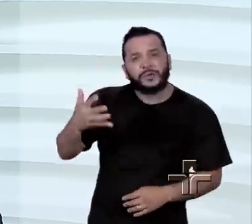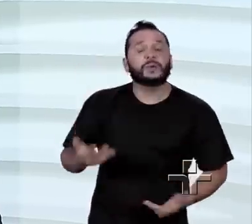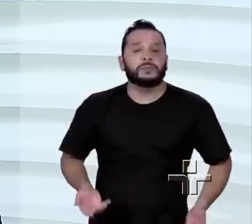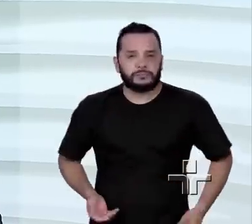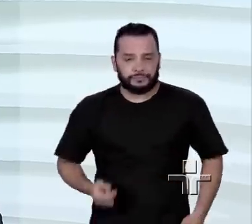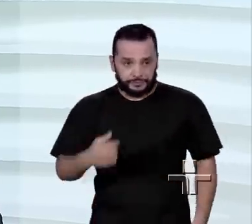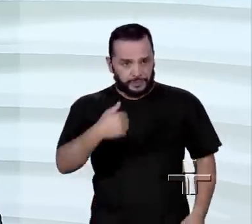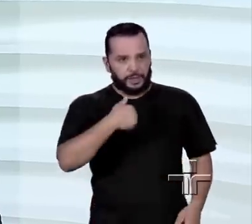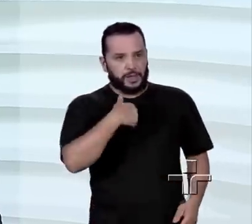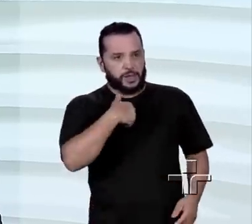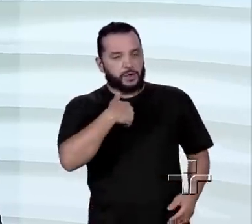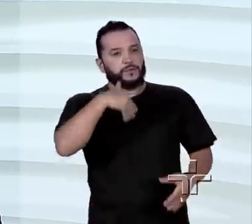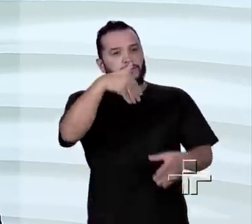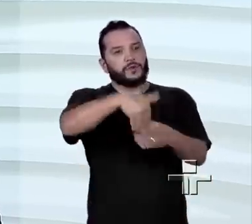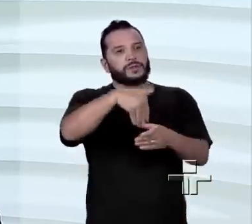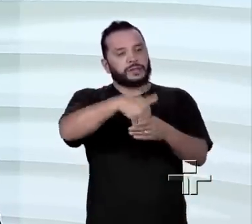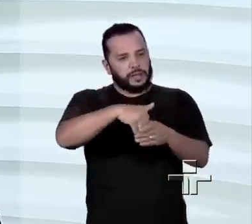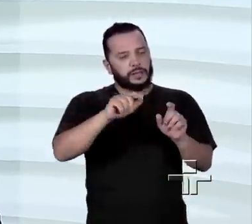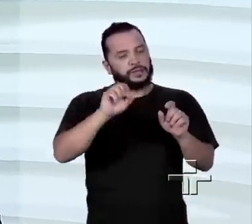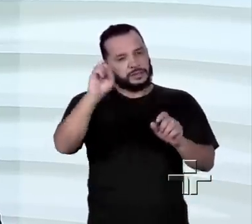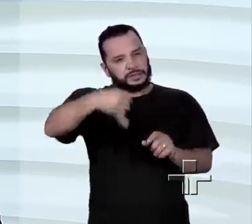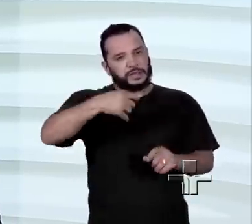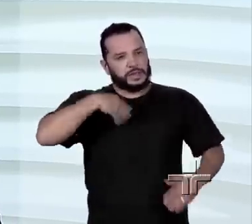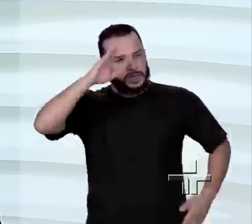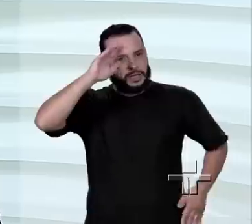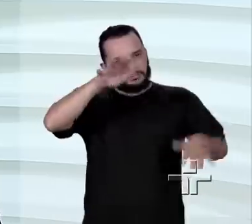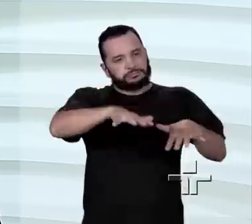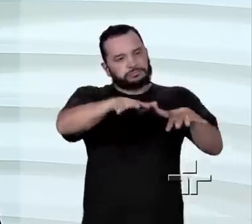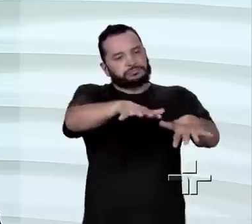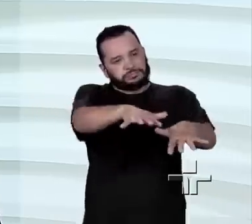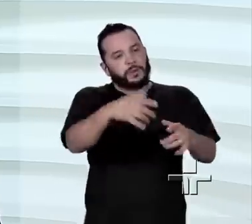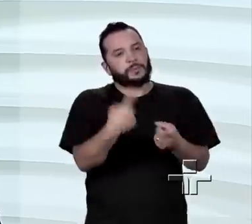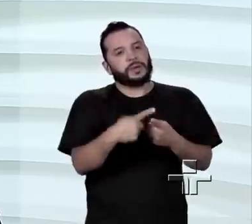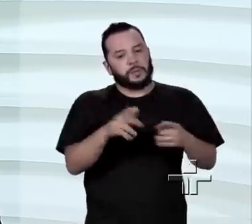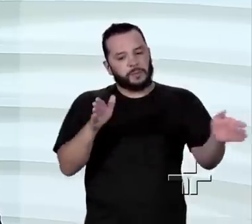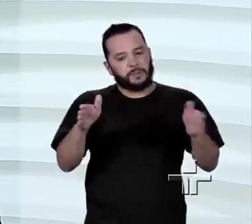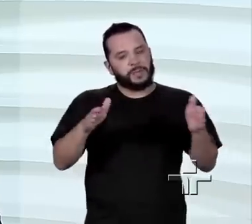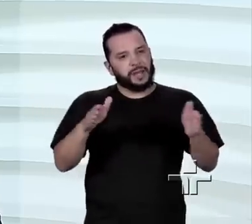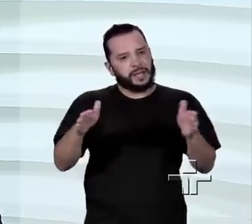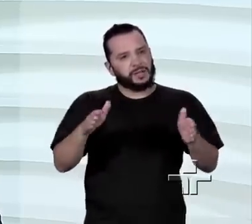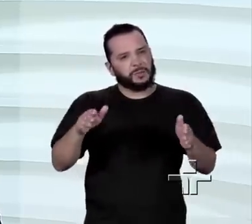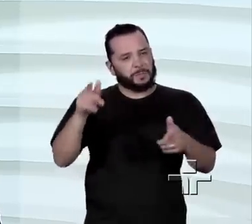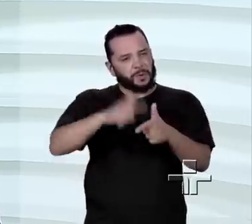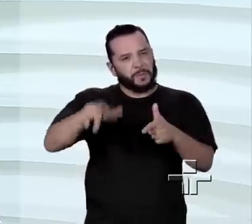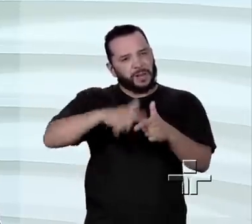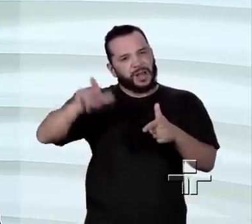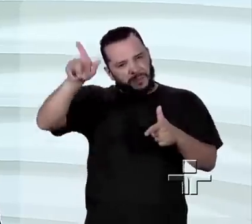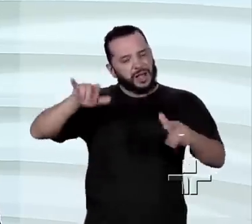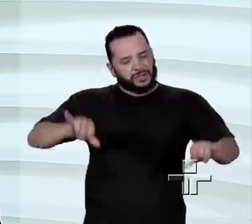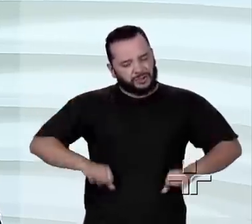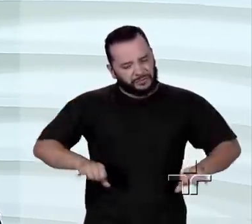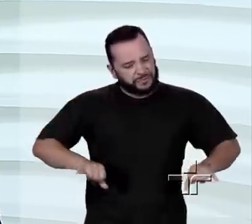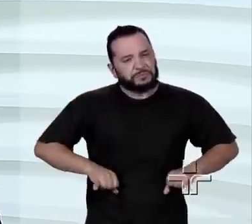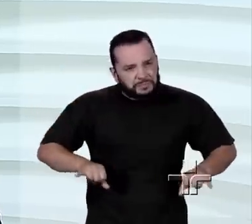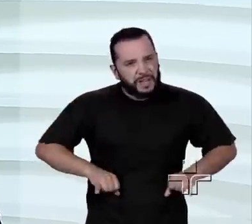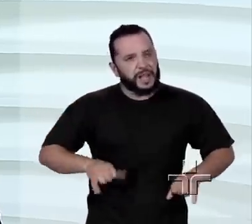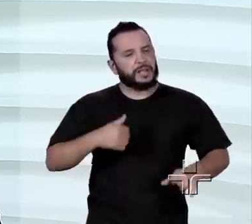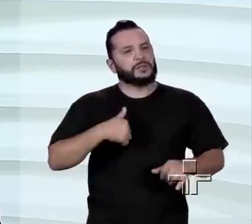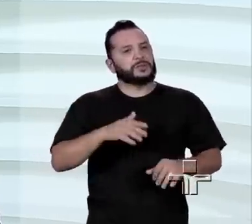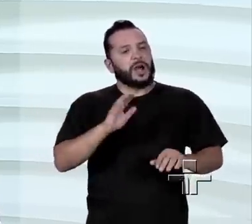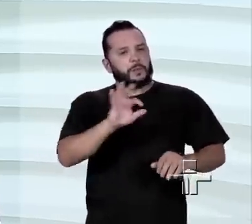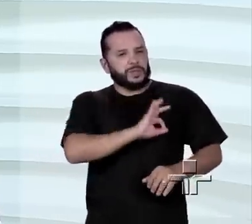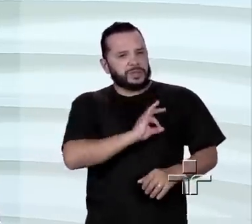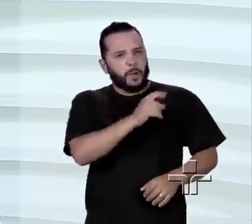intervenção pelo momento agudo em respeito à população do Rio, ao sofrimento e morte das